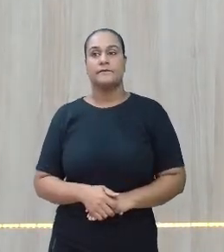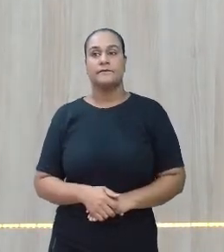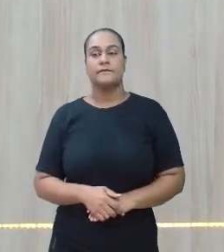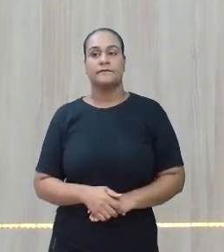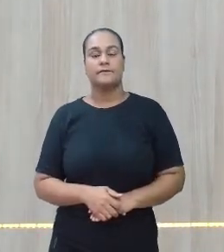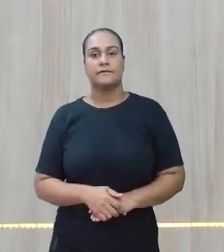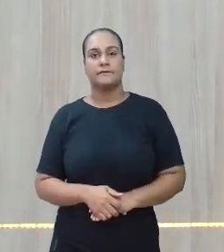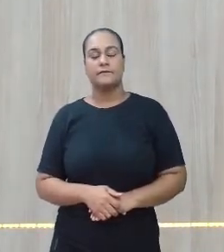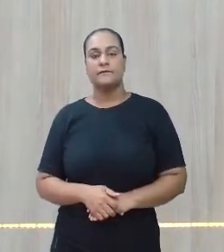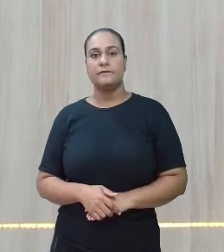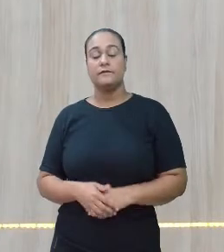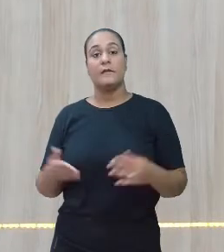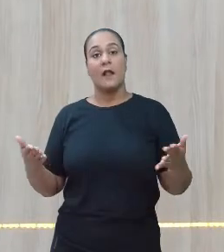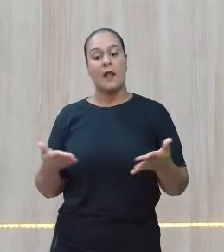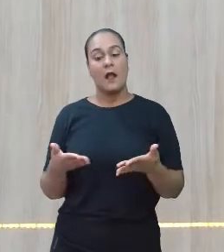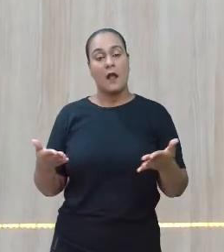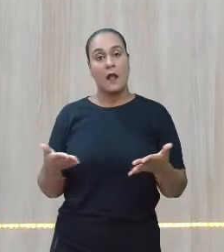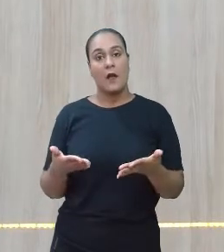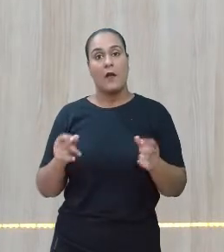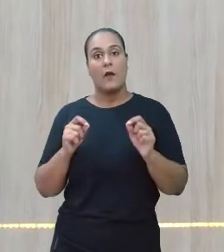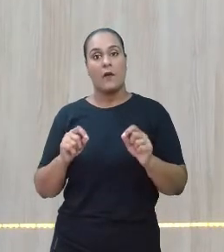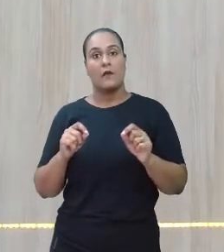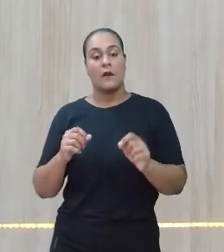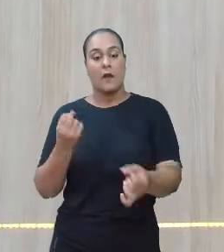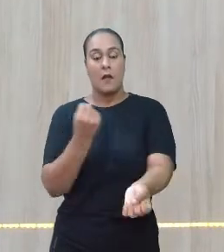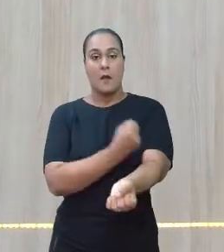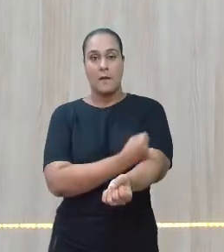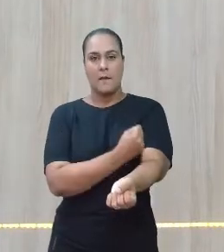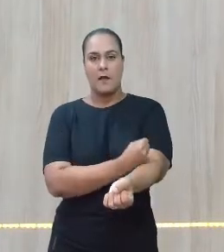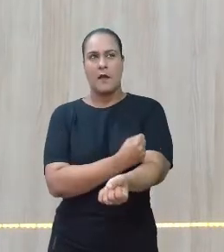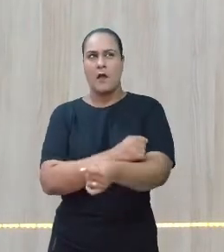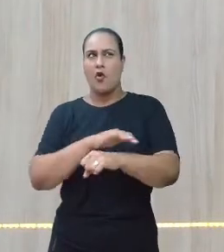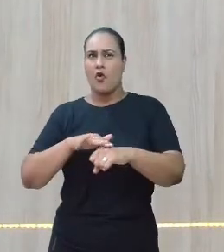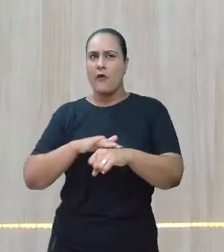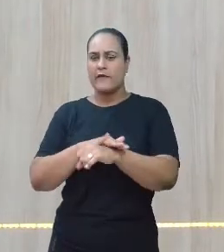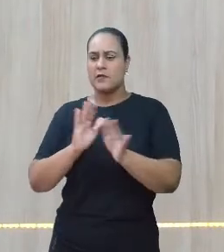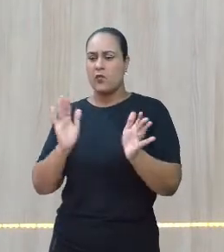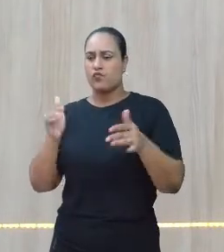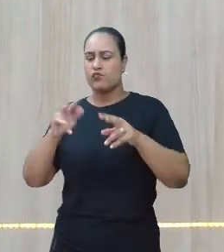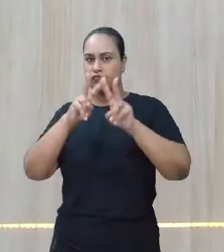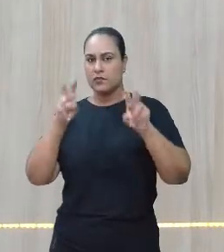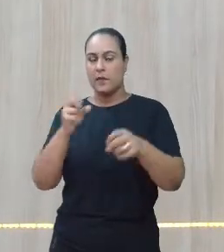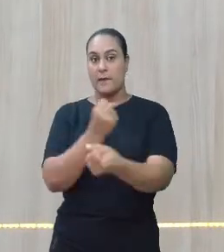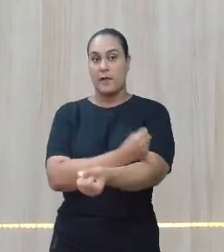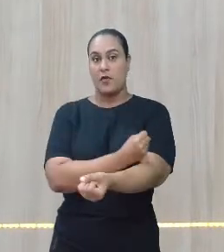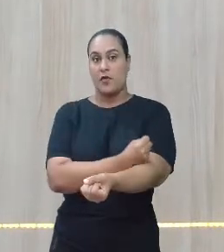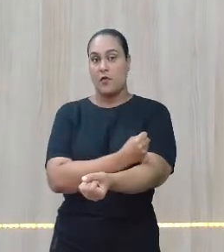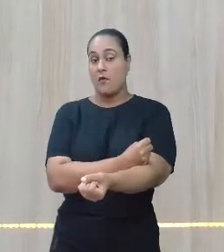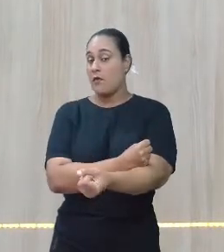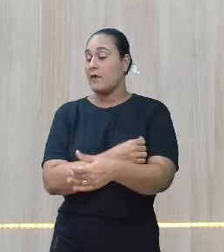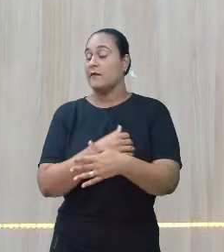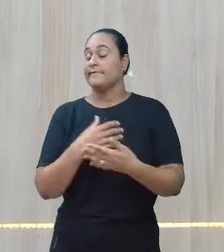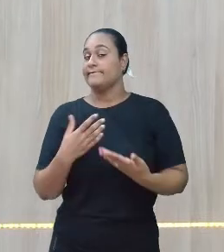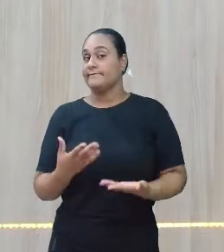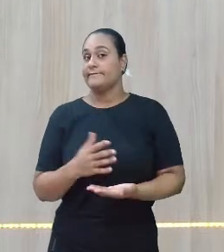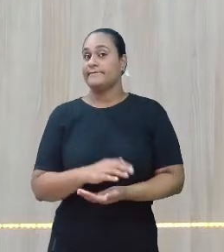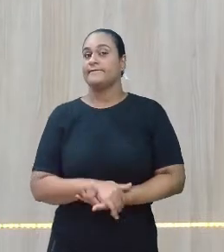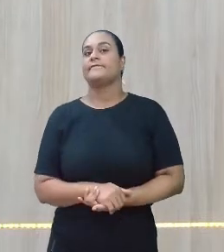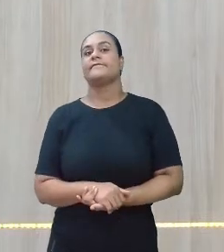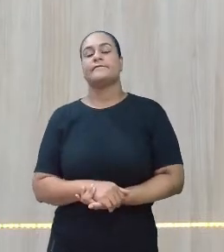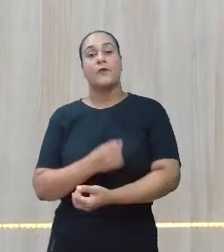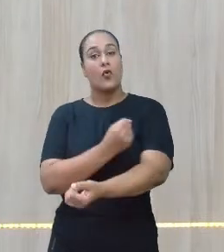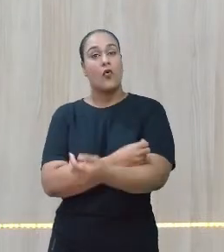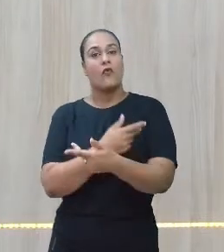das doenças, nós vamos para as drogas, vamos conversar sobre as drogas. E aí, para conversar sobre as drogas, eu trago